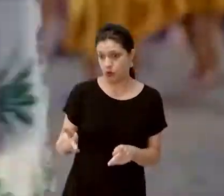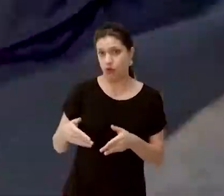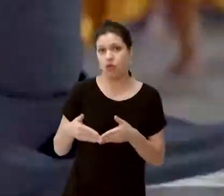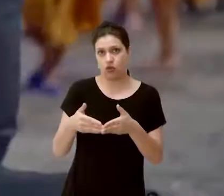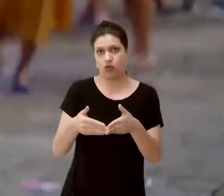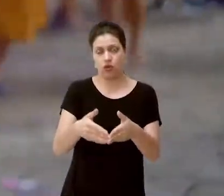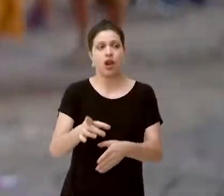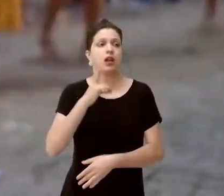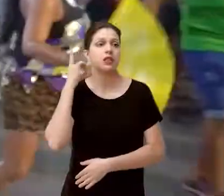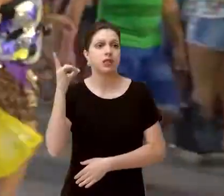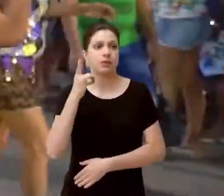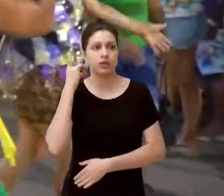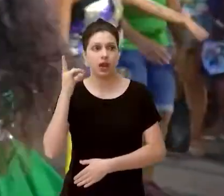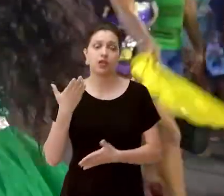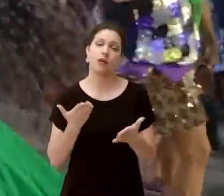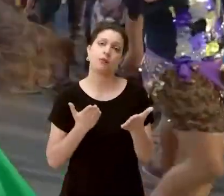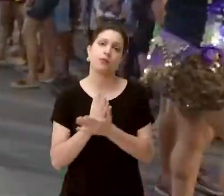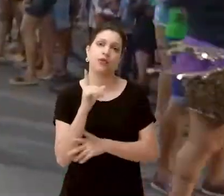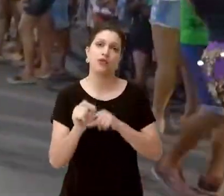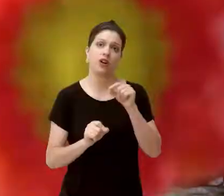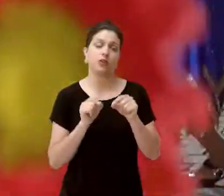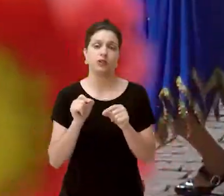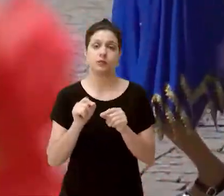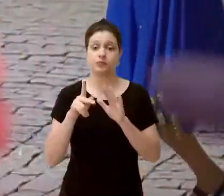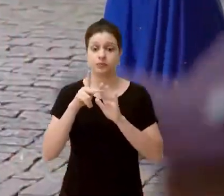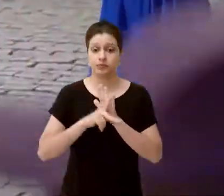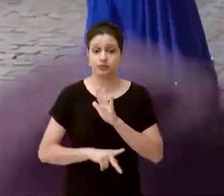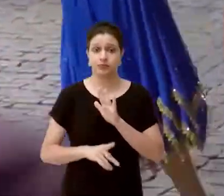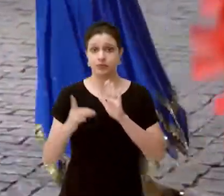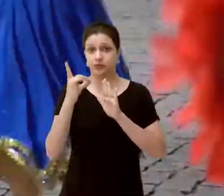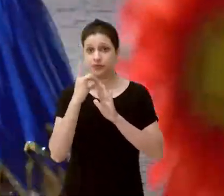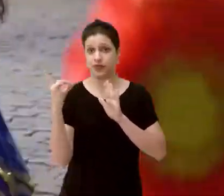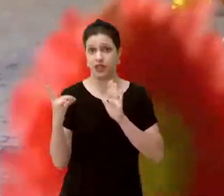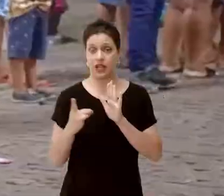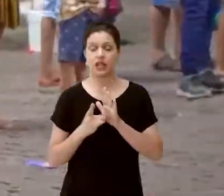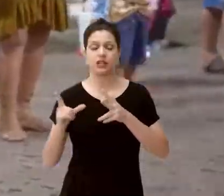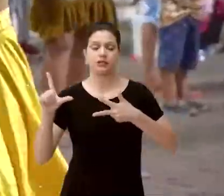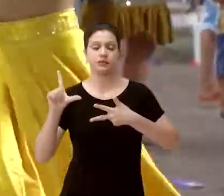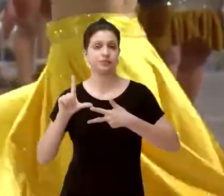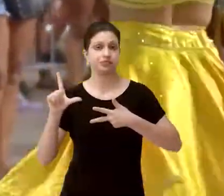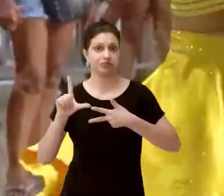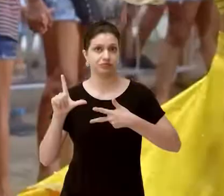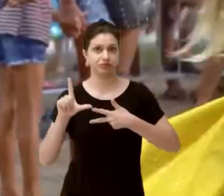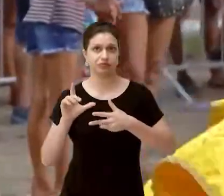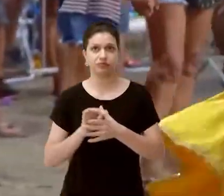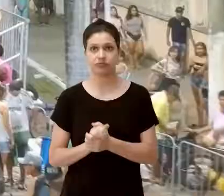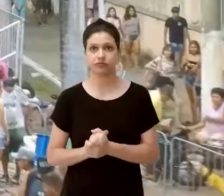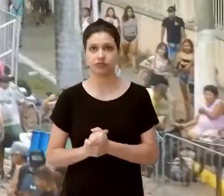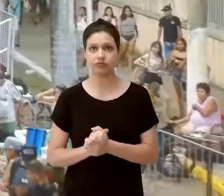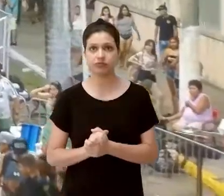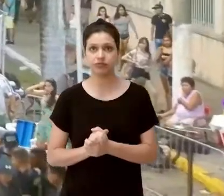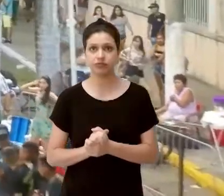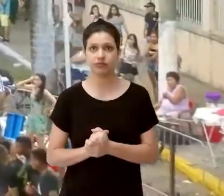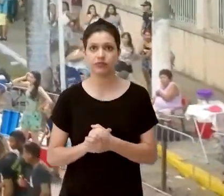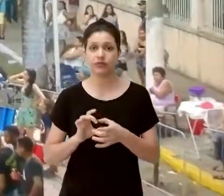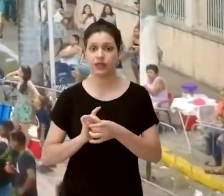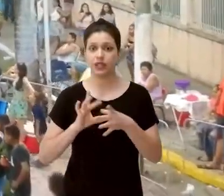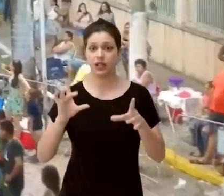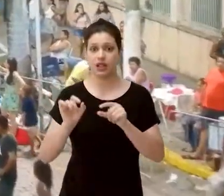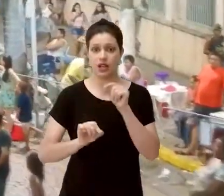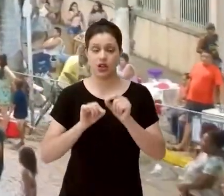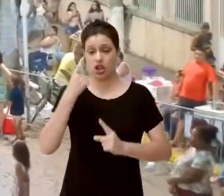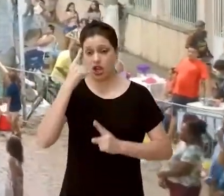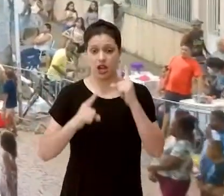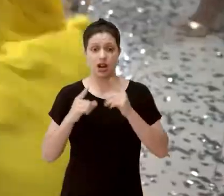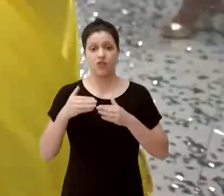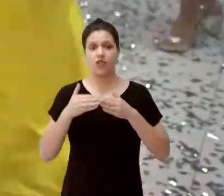povo corumbaense, os deputados aprovaram por unanimidade o projeto de decreto legislativo, que declara o Carnaval